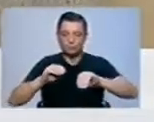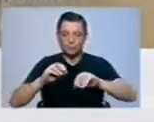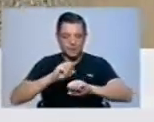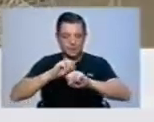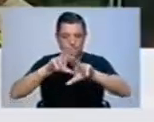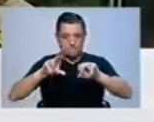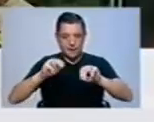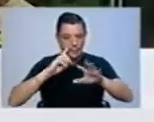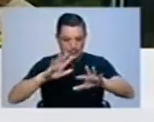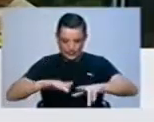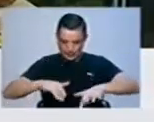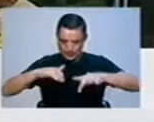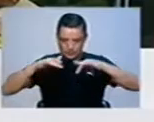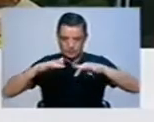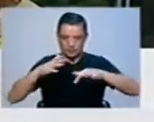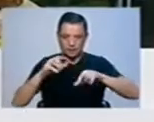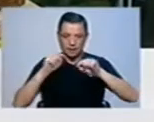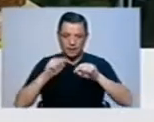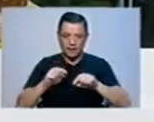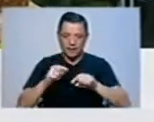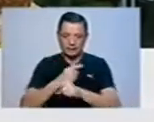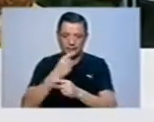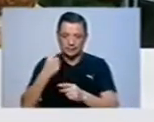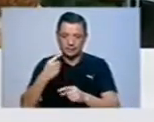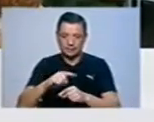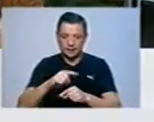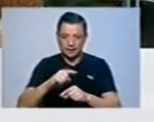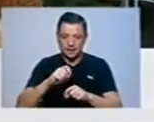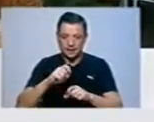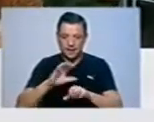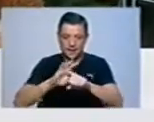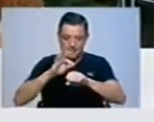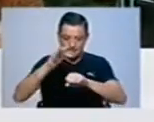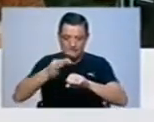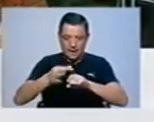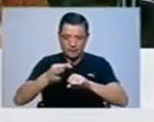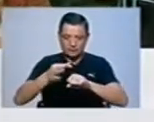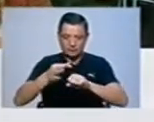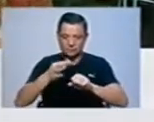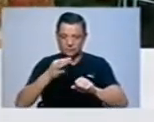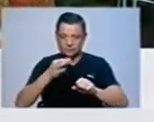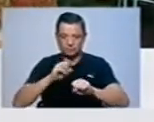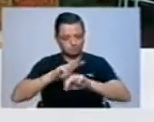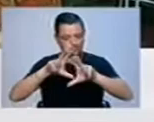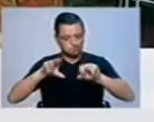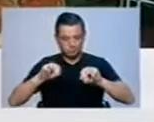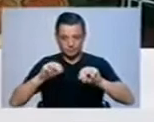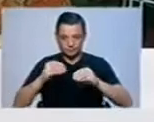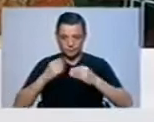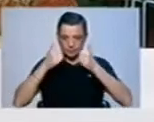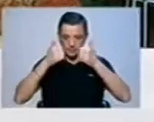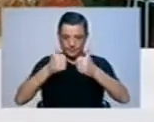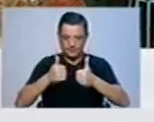pele luminosa. Deixa ficar 25 minutos, é o suficiente. E tem aí uma pele, um lift e uma pele super hidratada. Muito bem. Toda